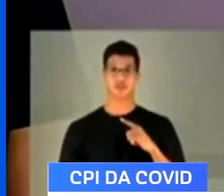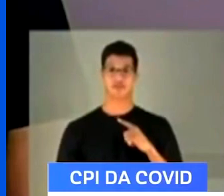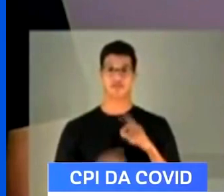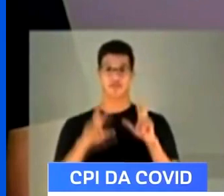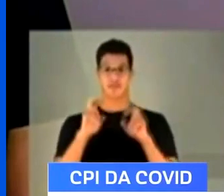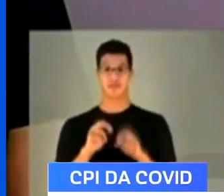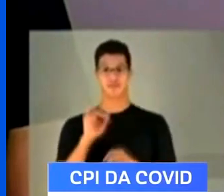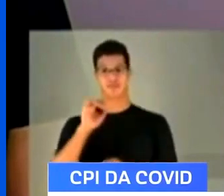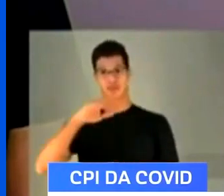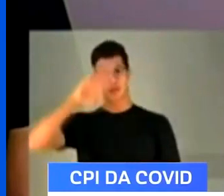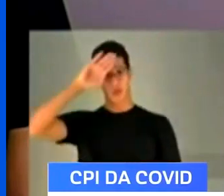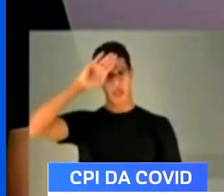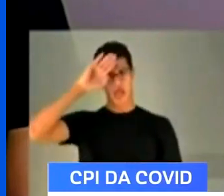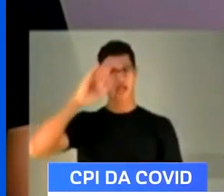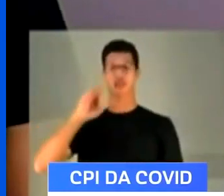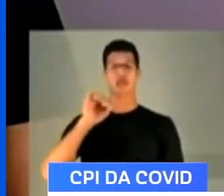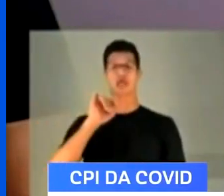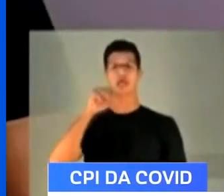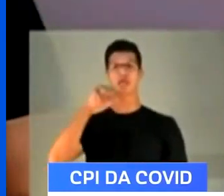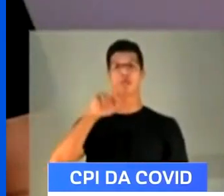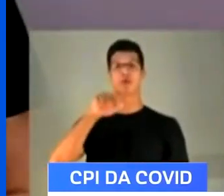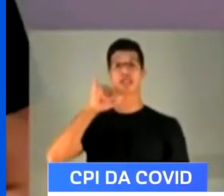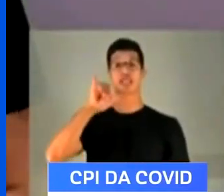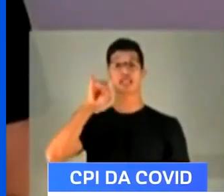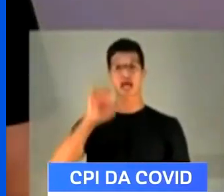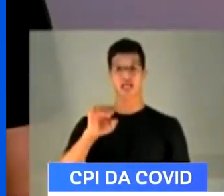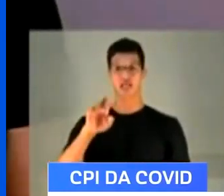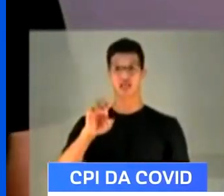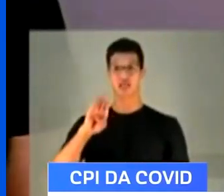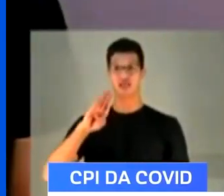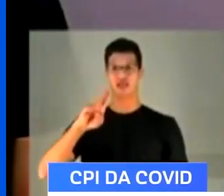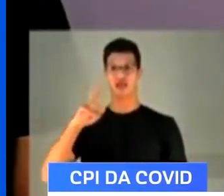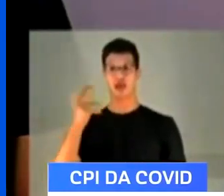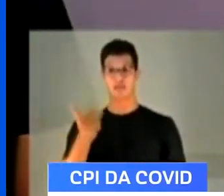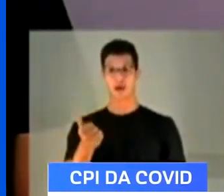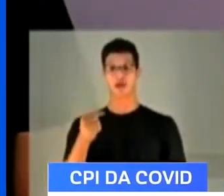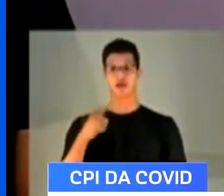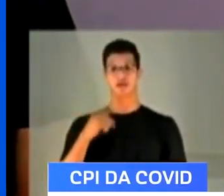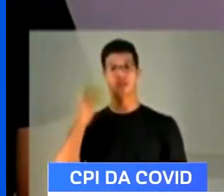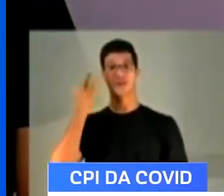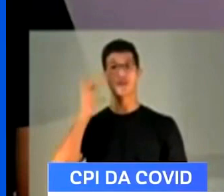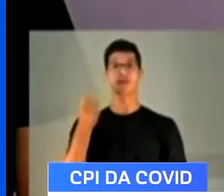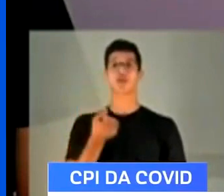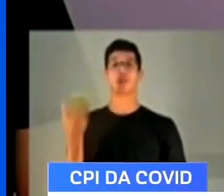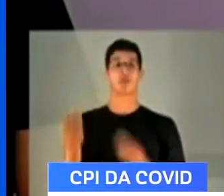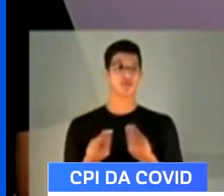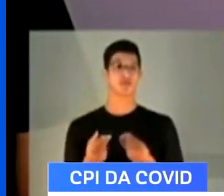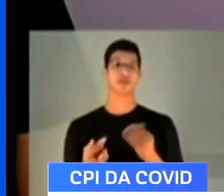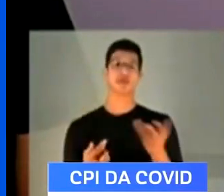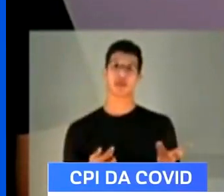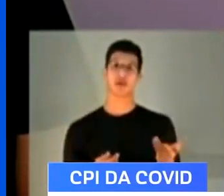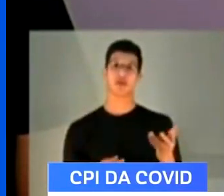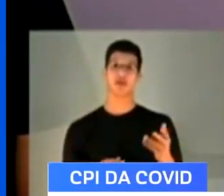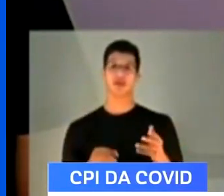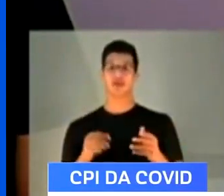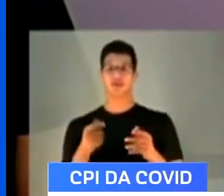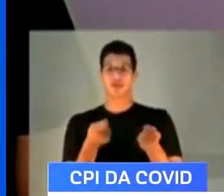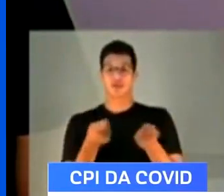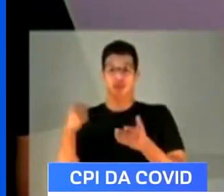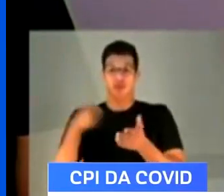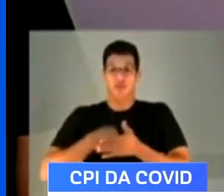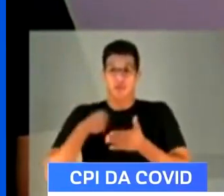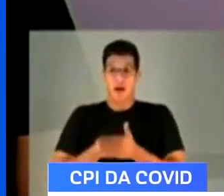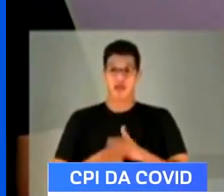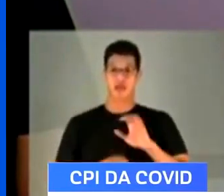a questão da imunidade de rebanho. Mas naquele momento se sabia muito pouco ainda do curso da própria epidemia. Então, as medidas de combate